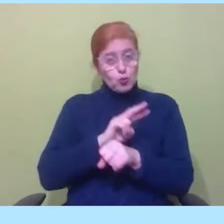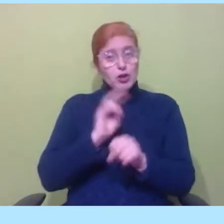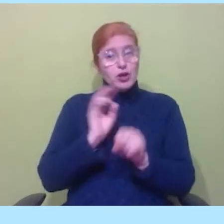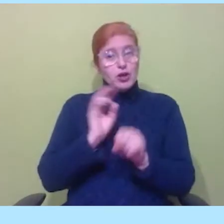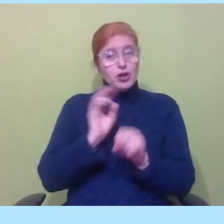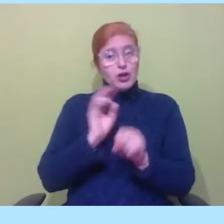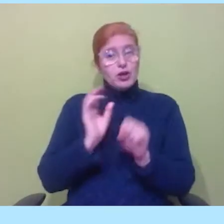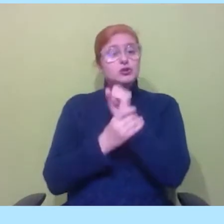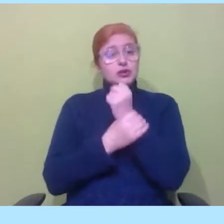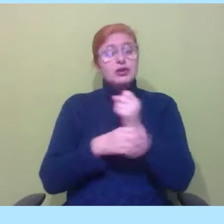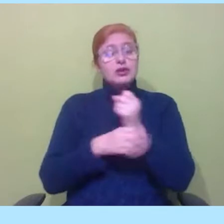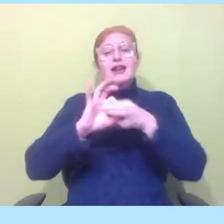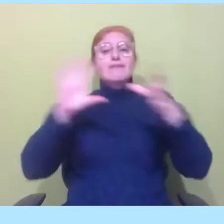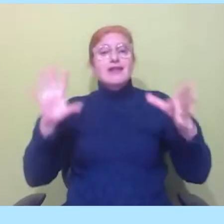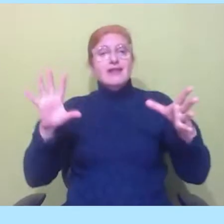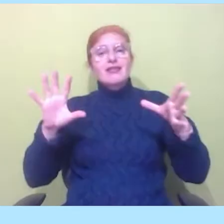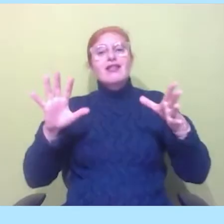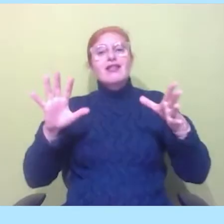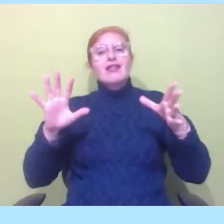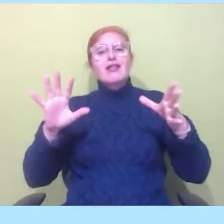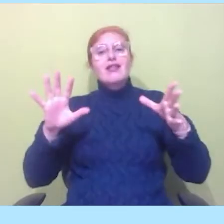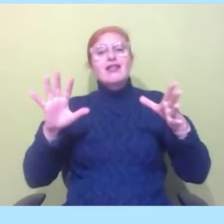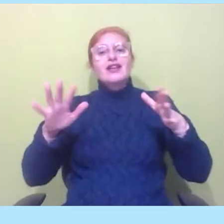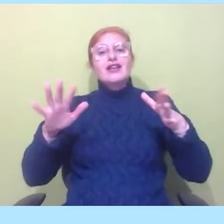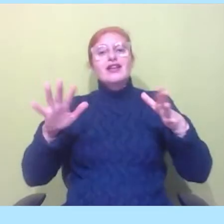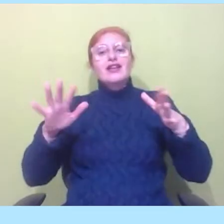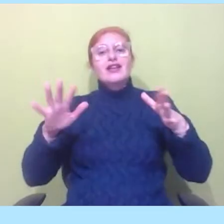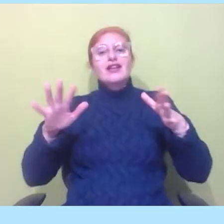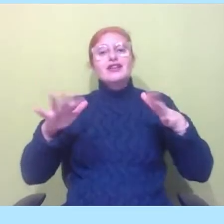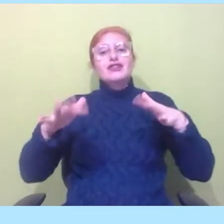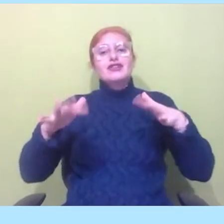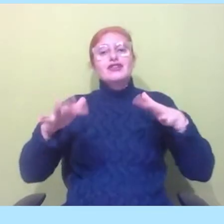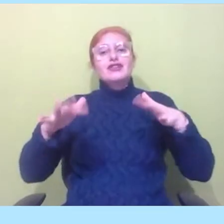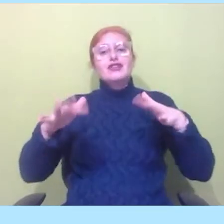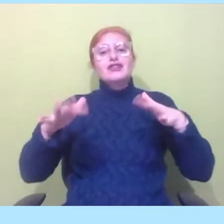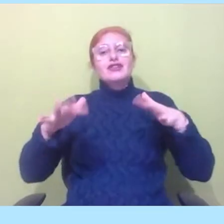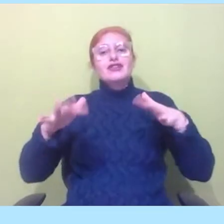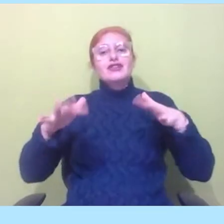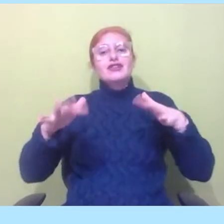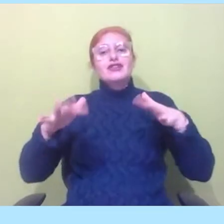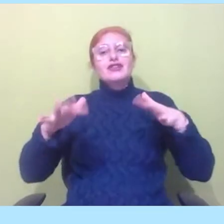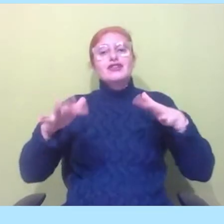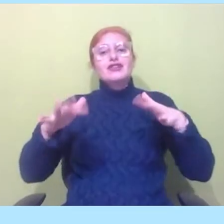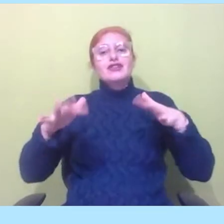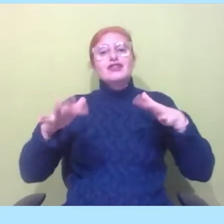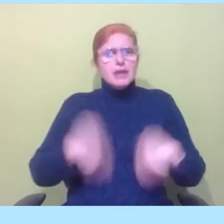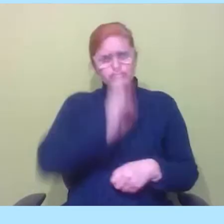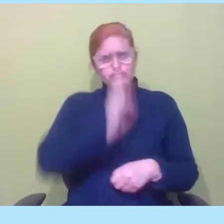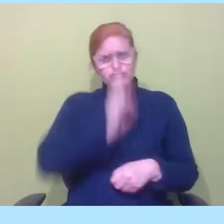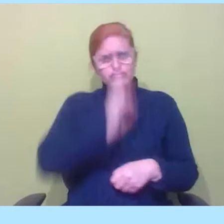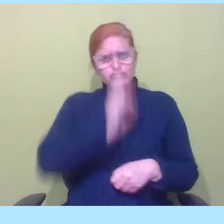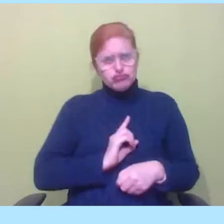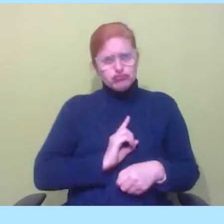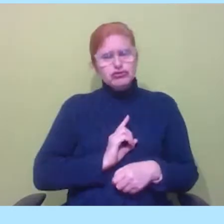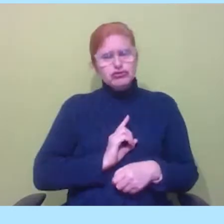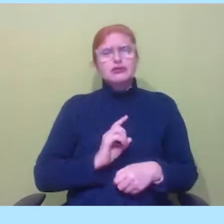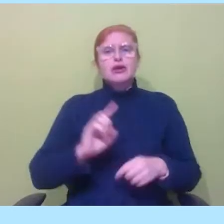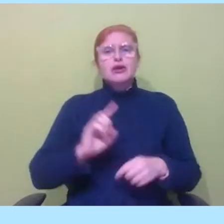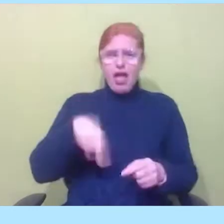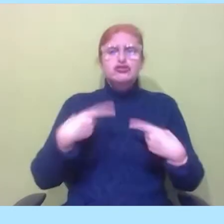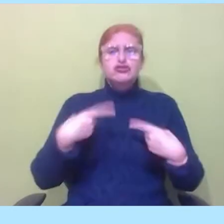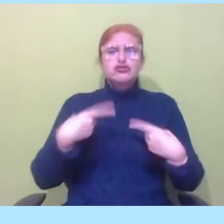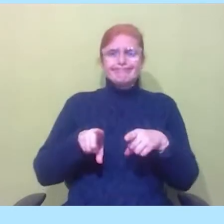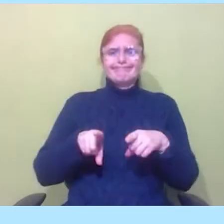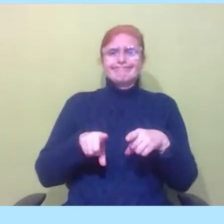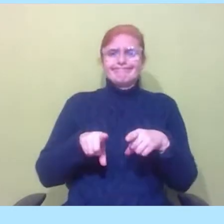ou interditado das nossas capacidades e direitos, que é um desafio. Isso é uma coisa que super, né, quando a gente